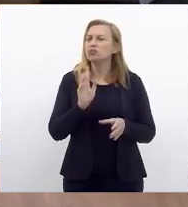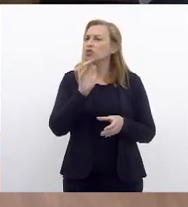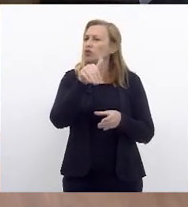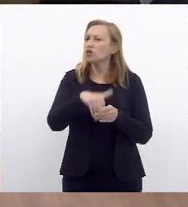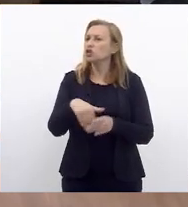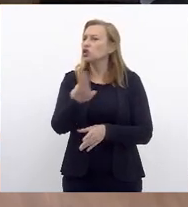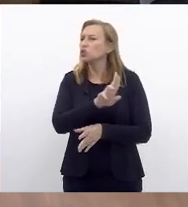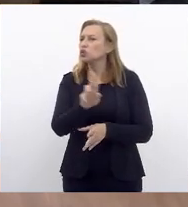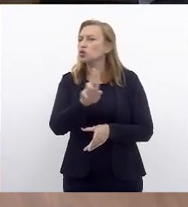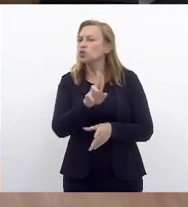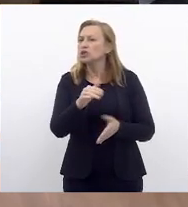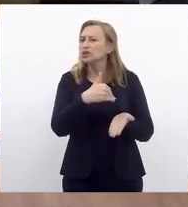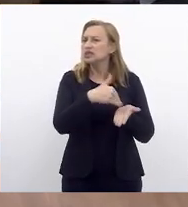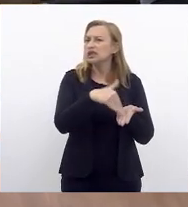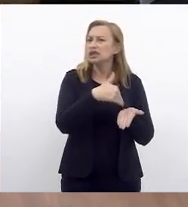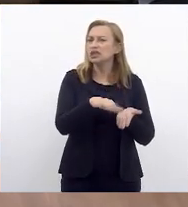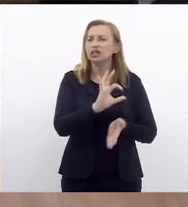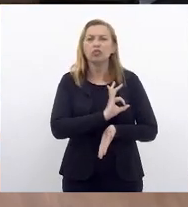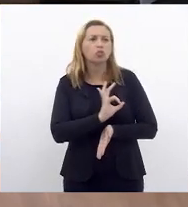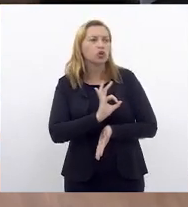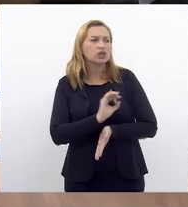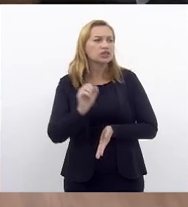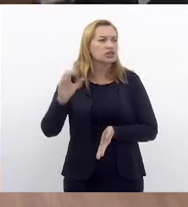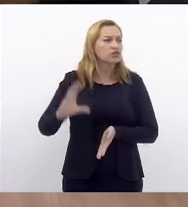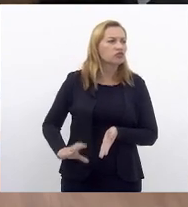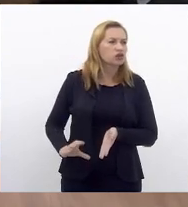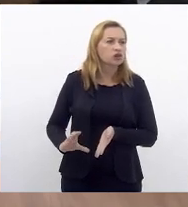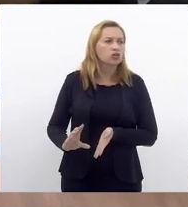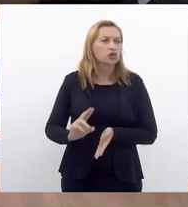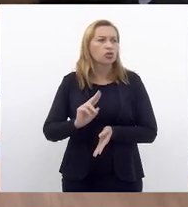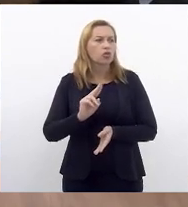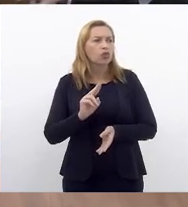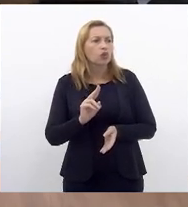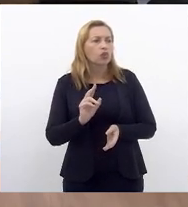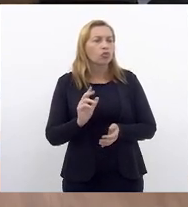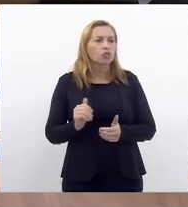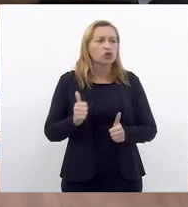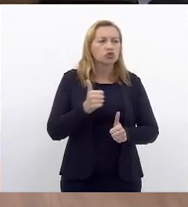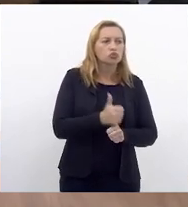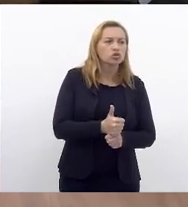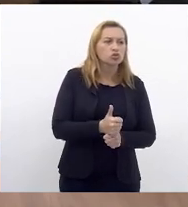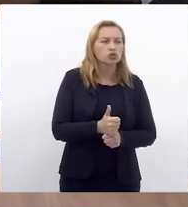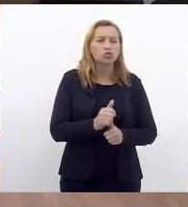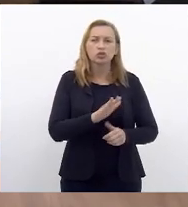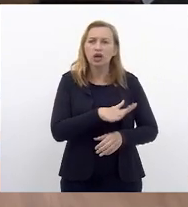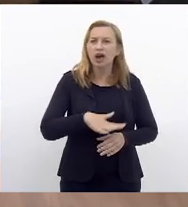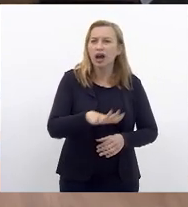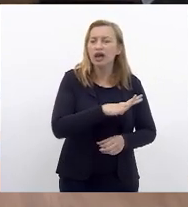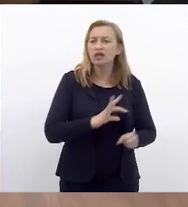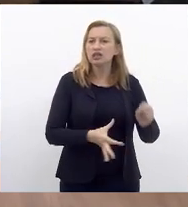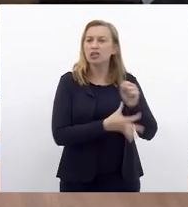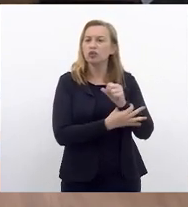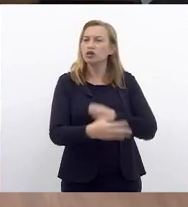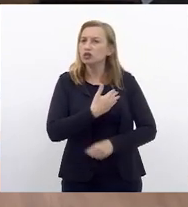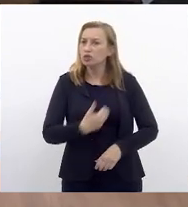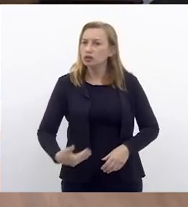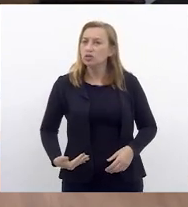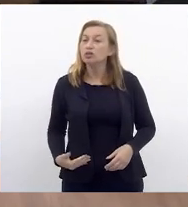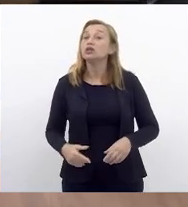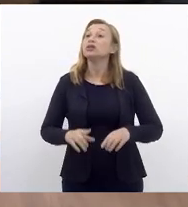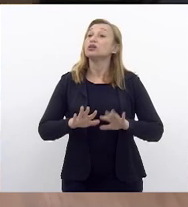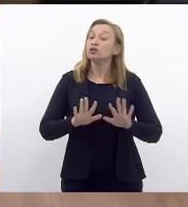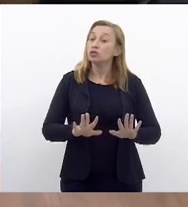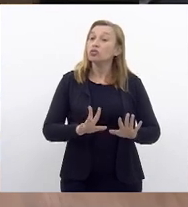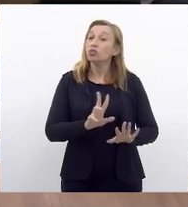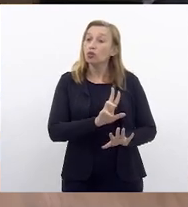nome para secretário da Polícia Civil, nenhuma pessoa para ocupar o cargo na área de segurança pública, né? Para os quais